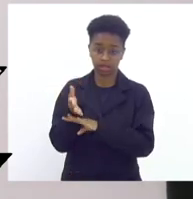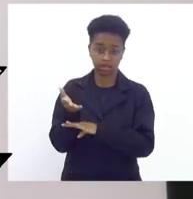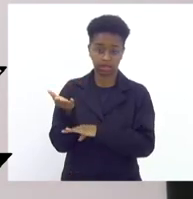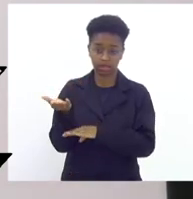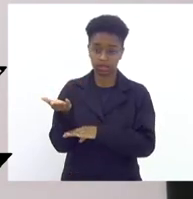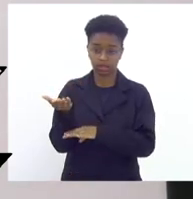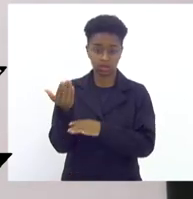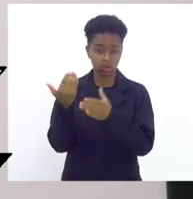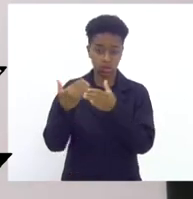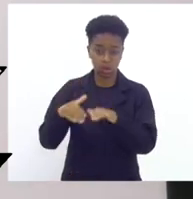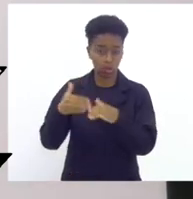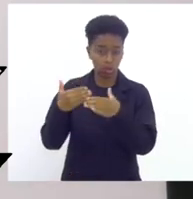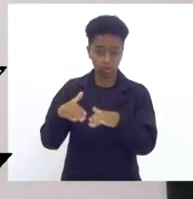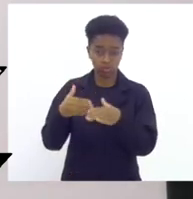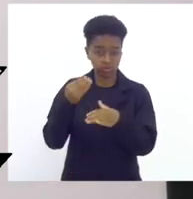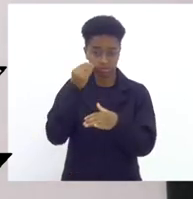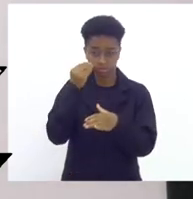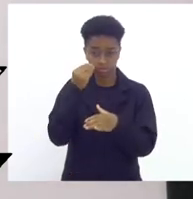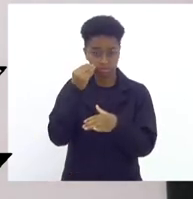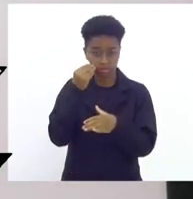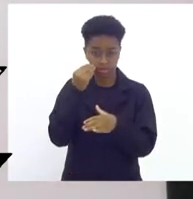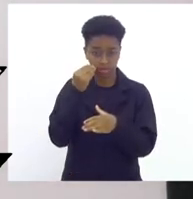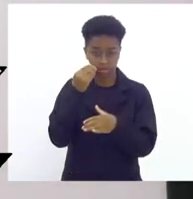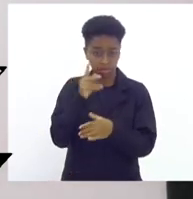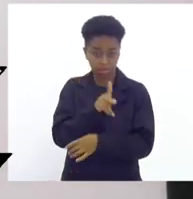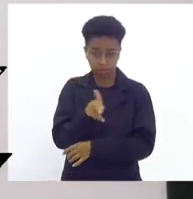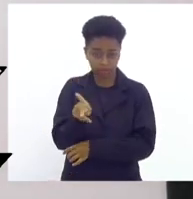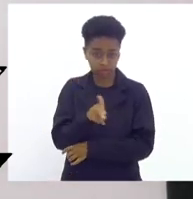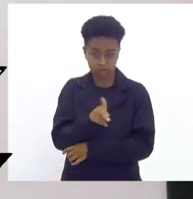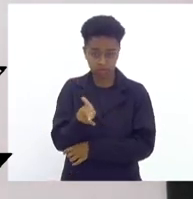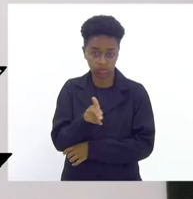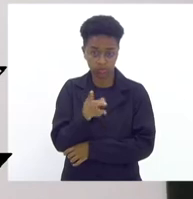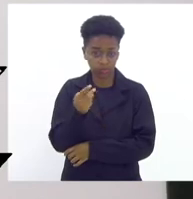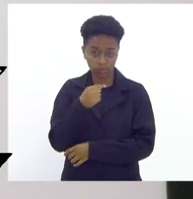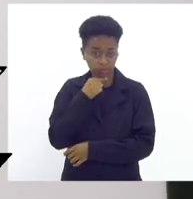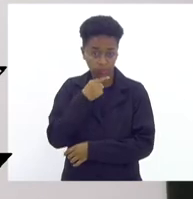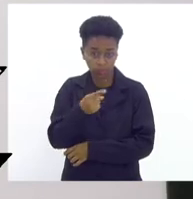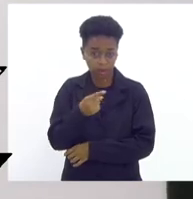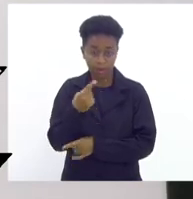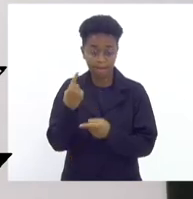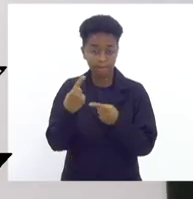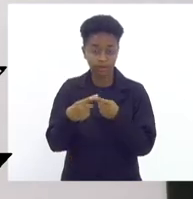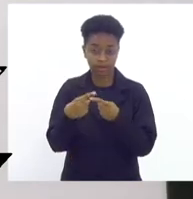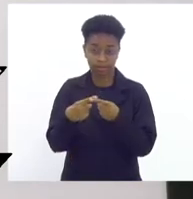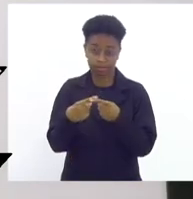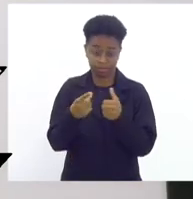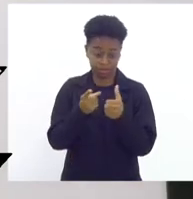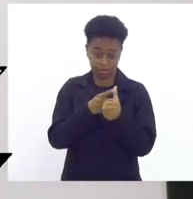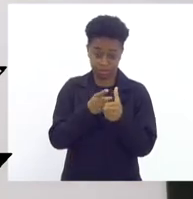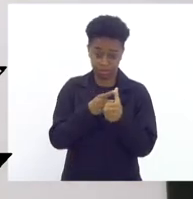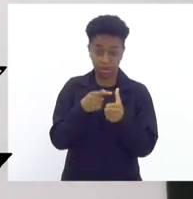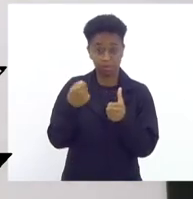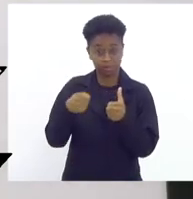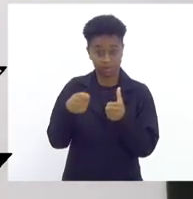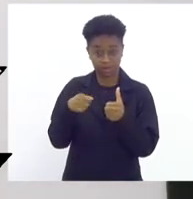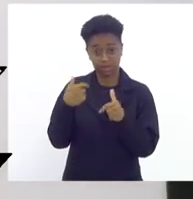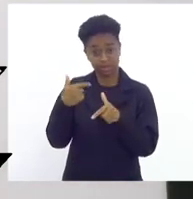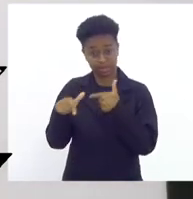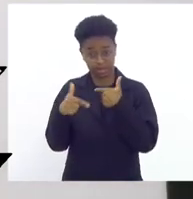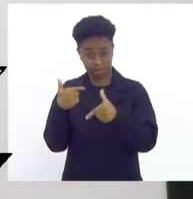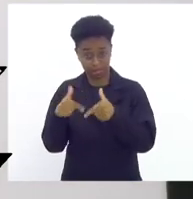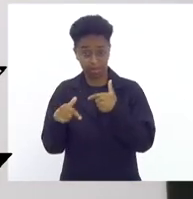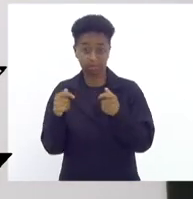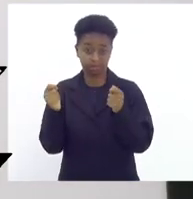algum curso como docente do Senhor porque primeiro eu tenho que ter um trabalho para poder